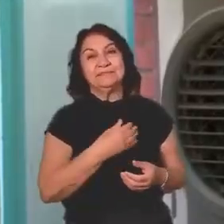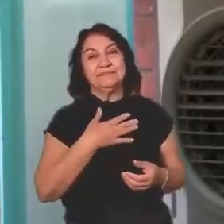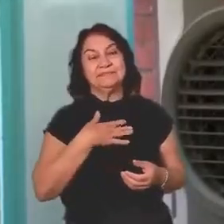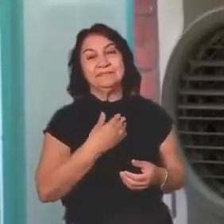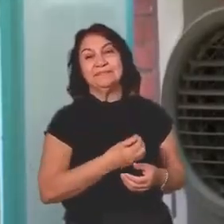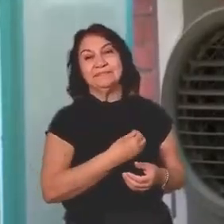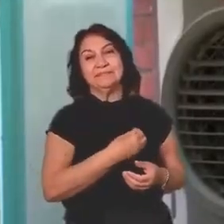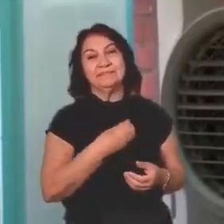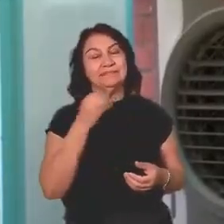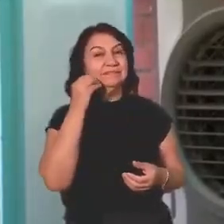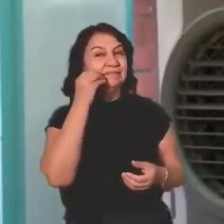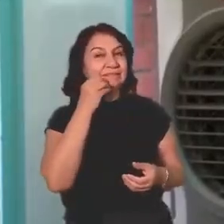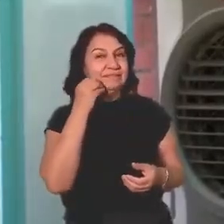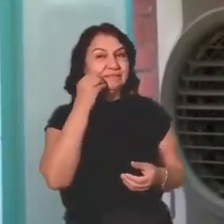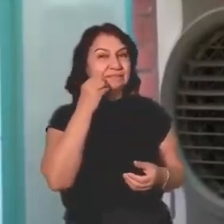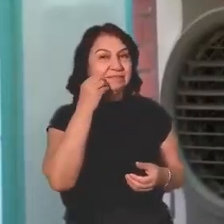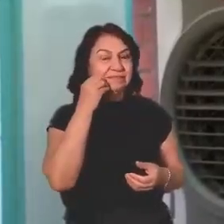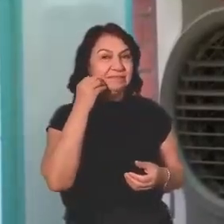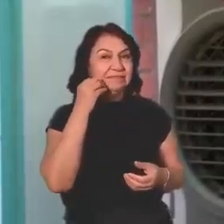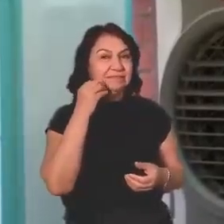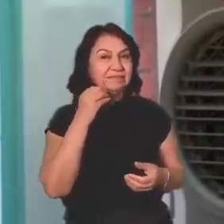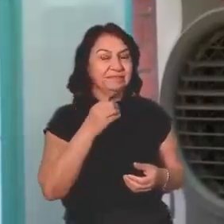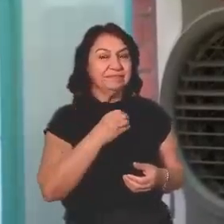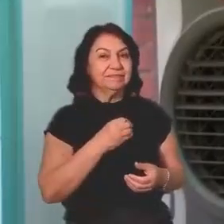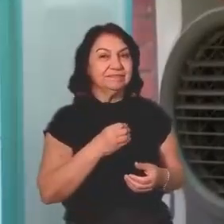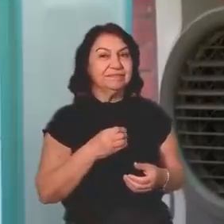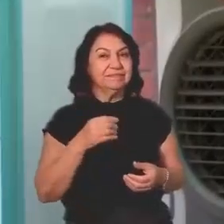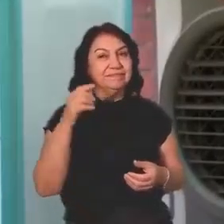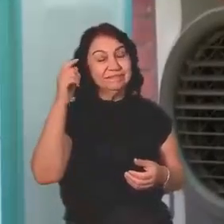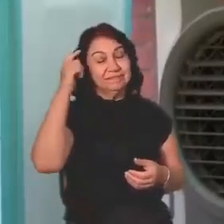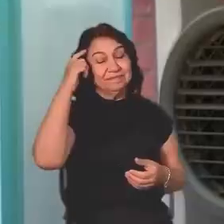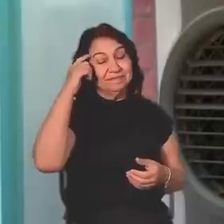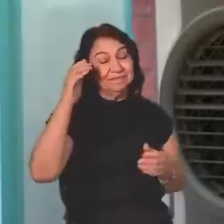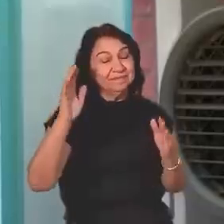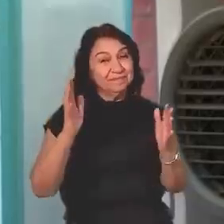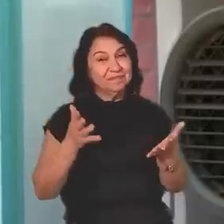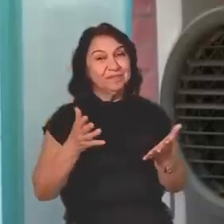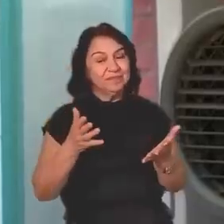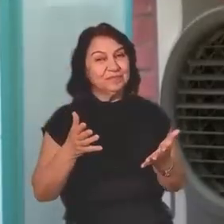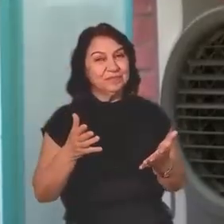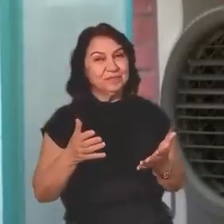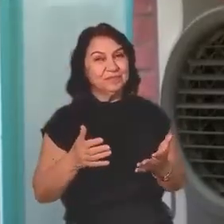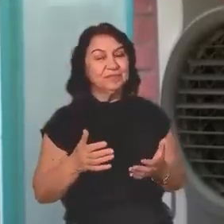de vida que eu tenho hoje, com a cabeça que eu tenho hoje, né? Eu acho que eu poderia